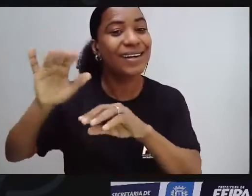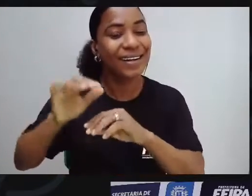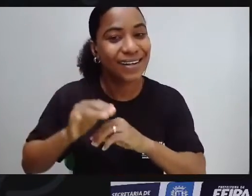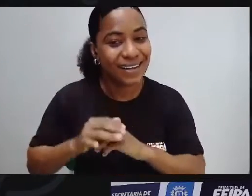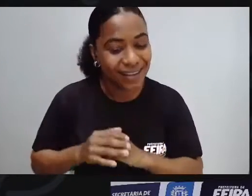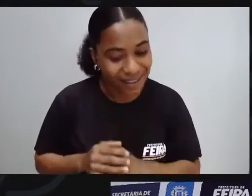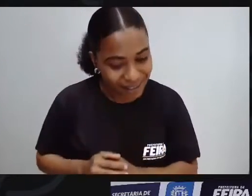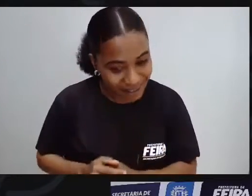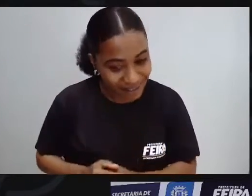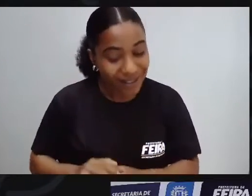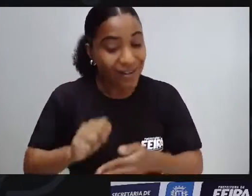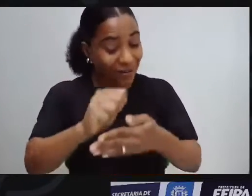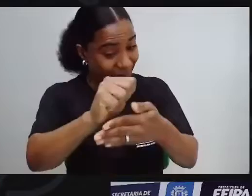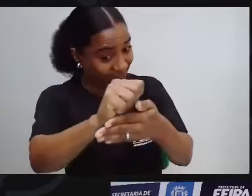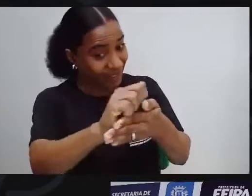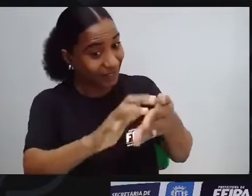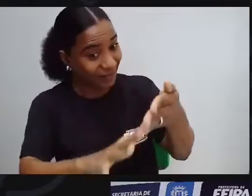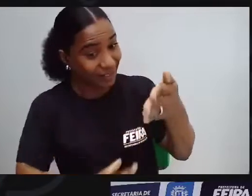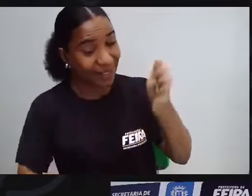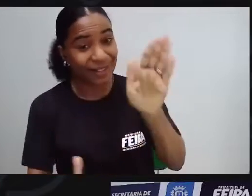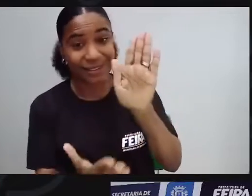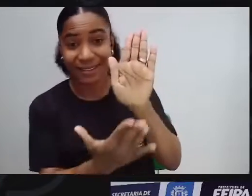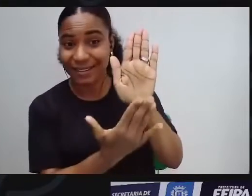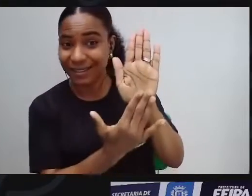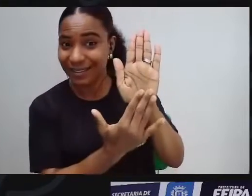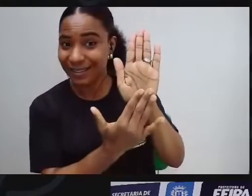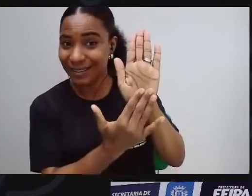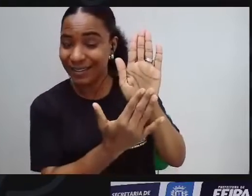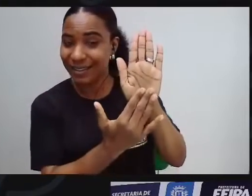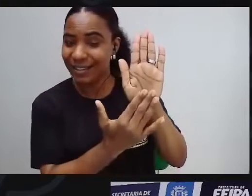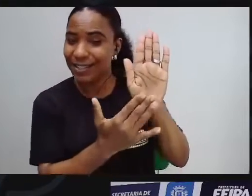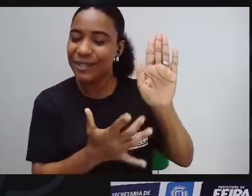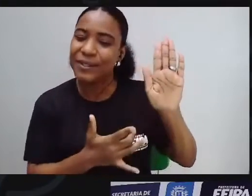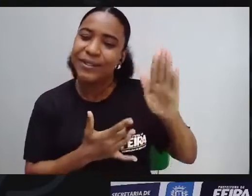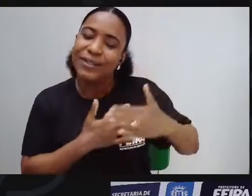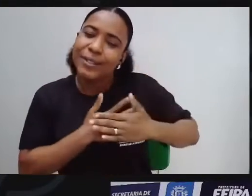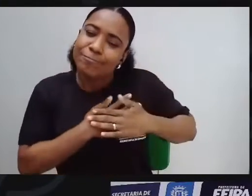por acreditar para falar meu coração